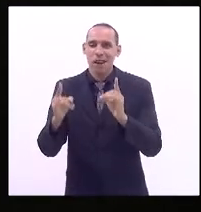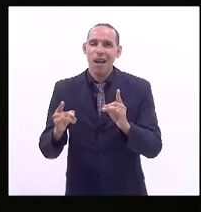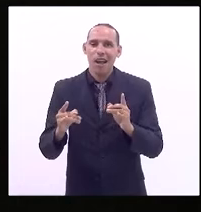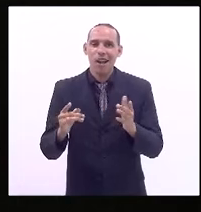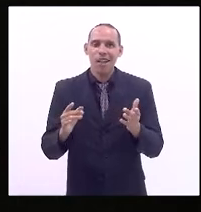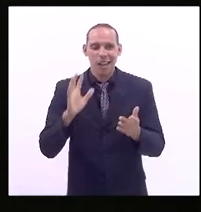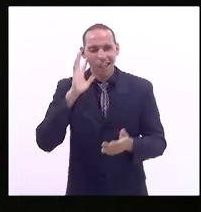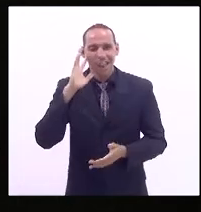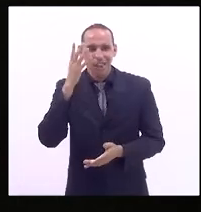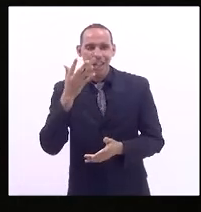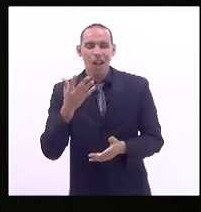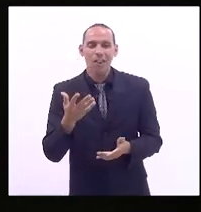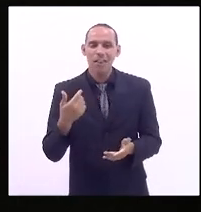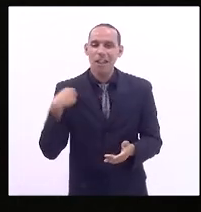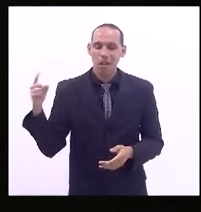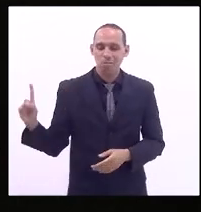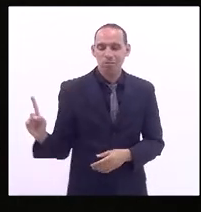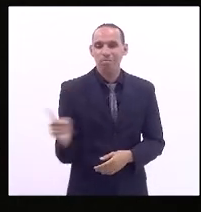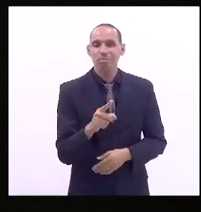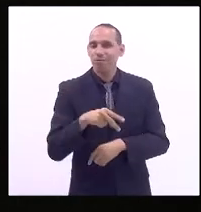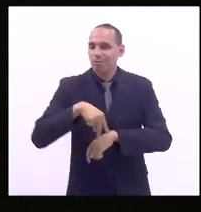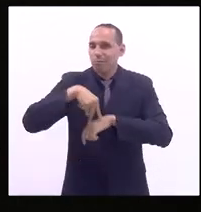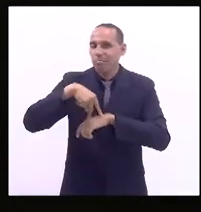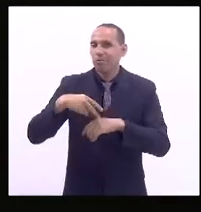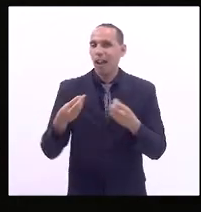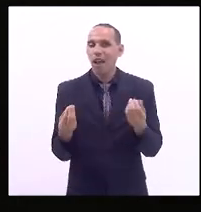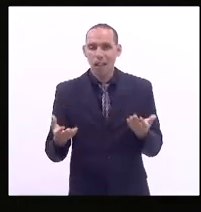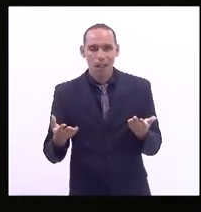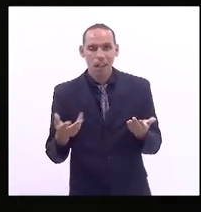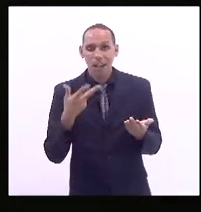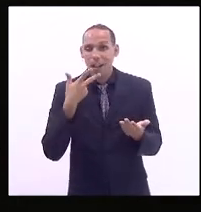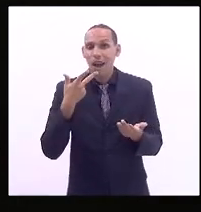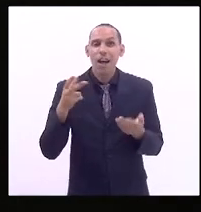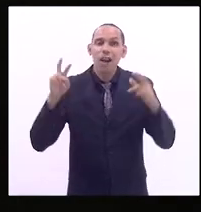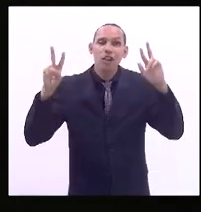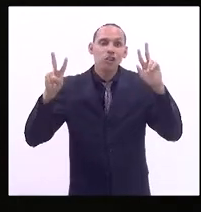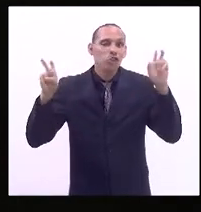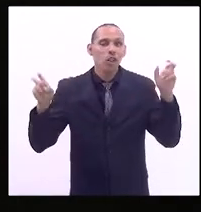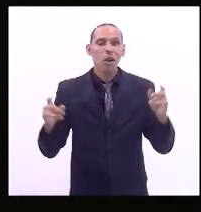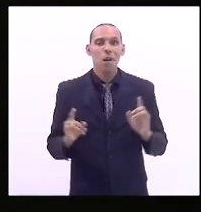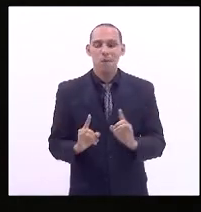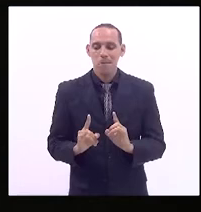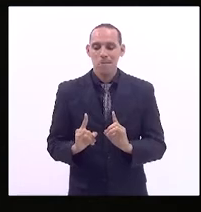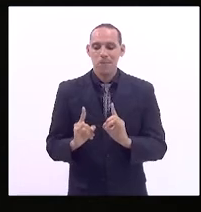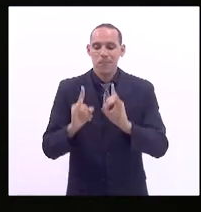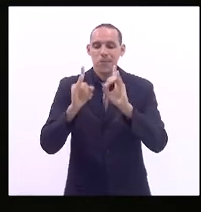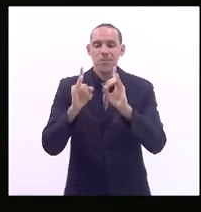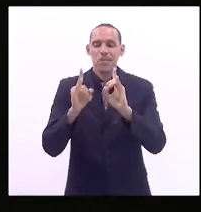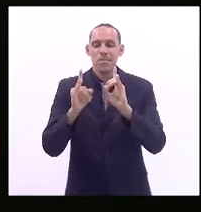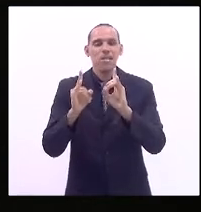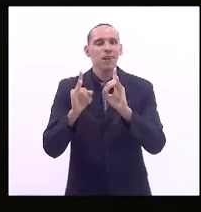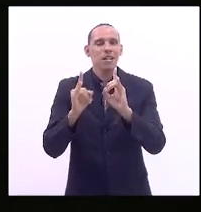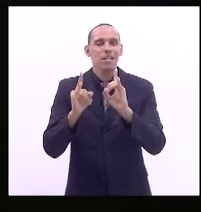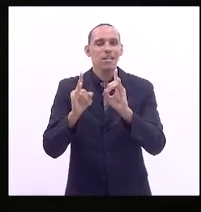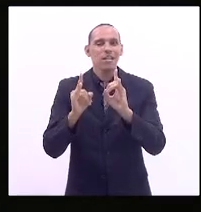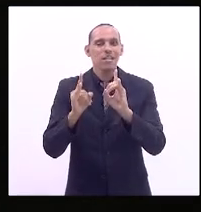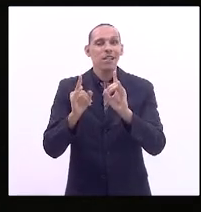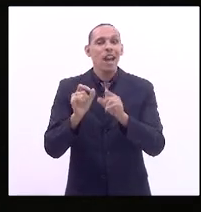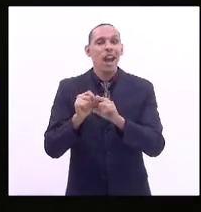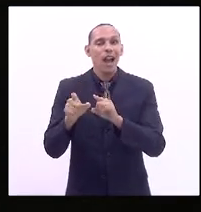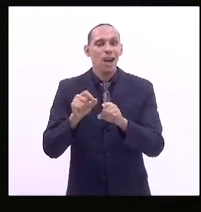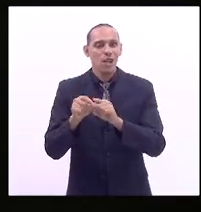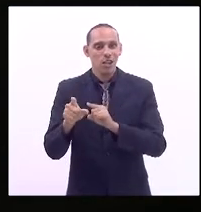já vim aqui buscar a Tribuna para gente falar do prédio que está sendo